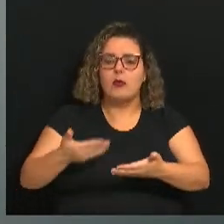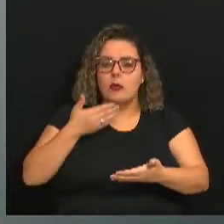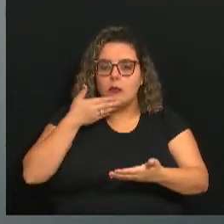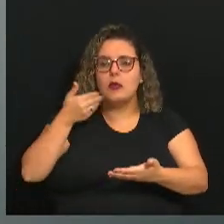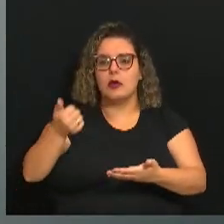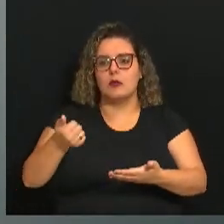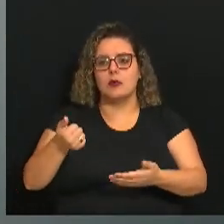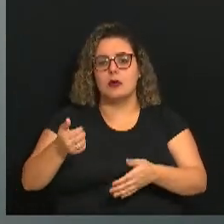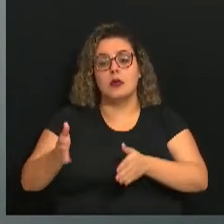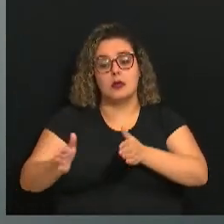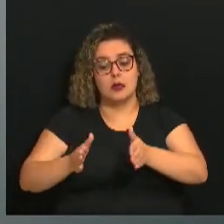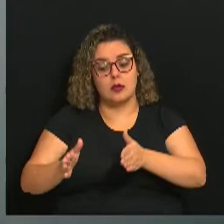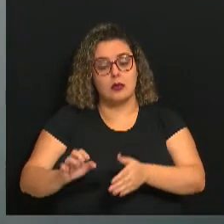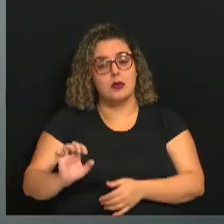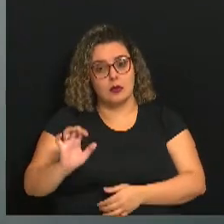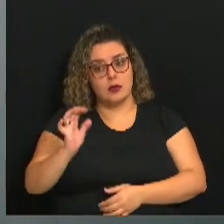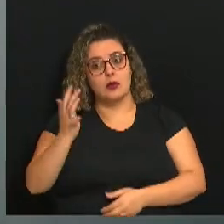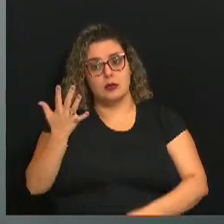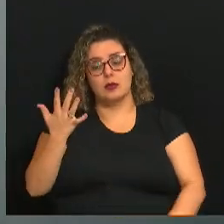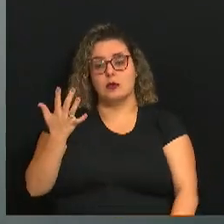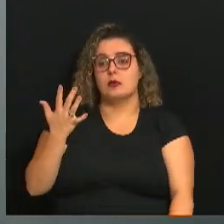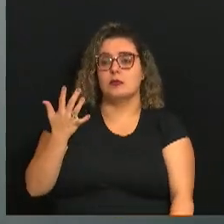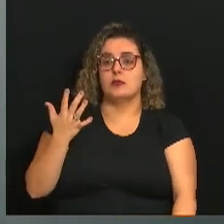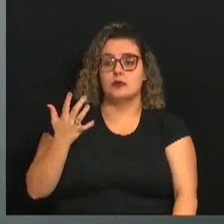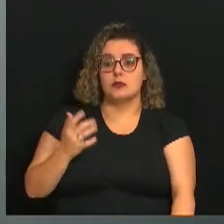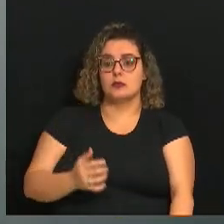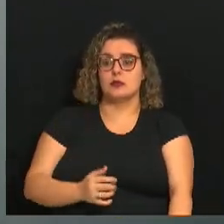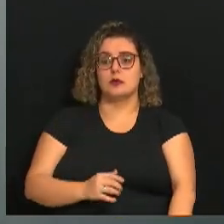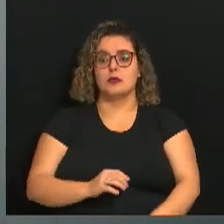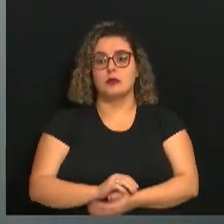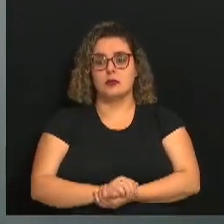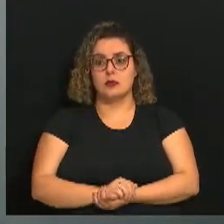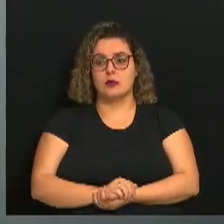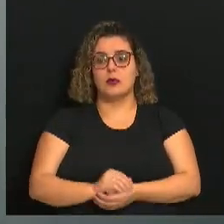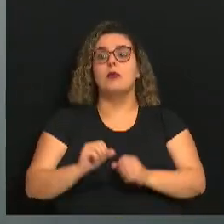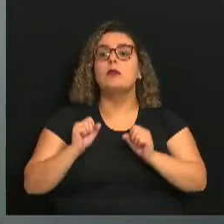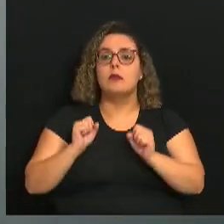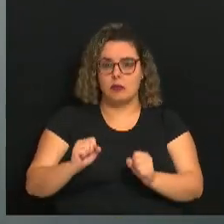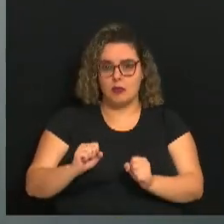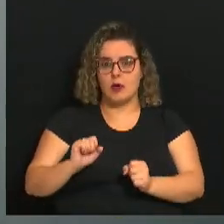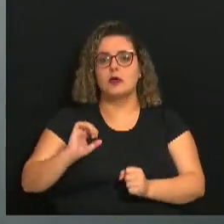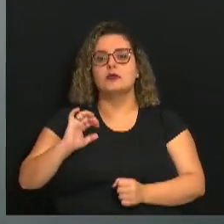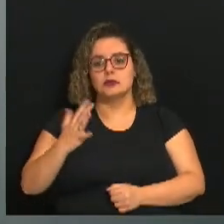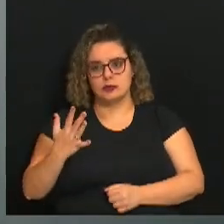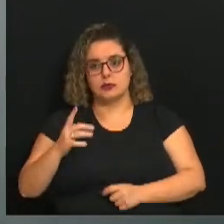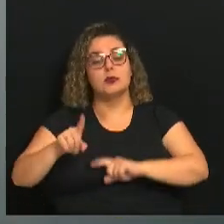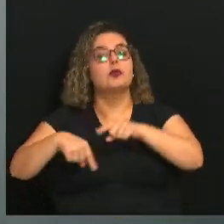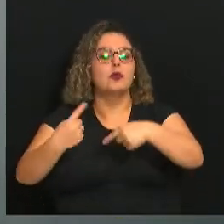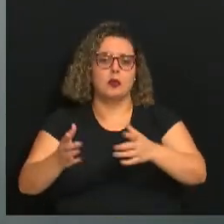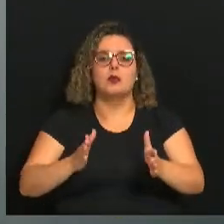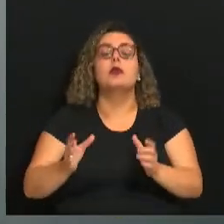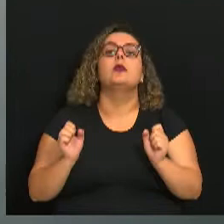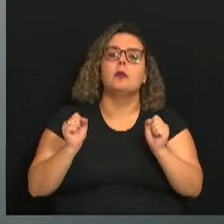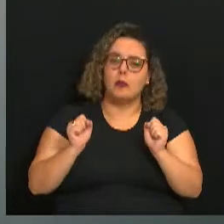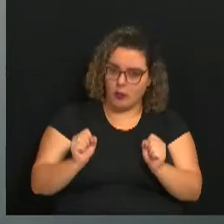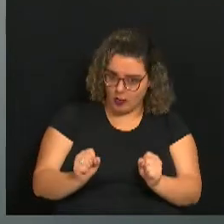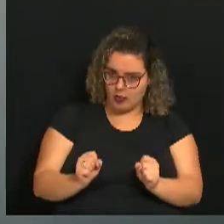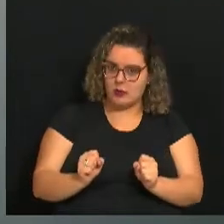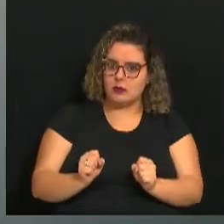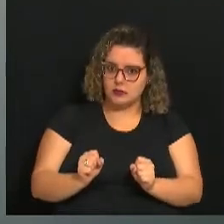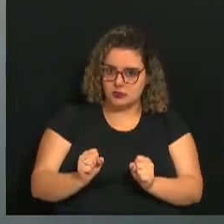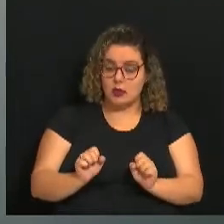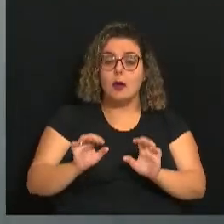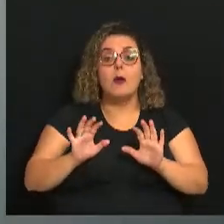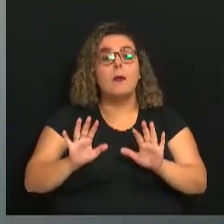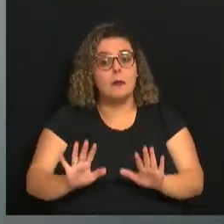aconteceu. E ressalvo, pode acontecer isso em algum outro momento? Pode. Tá? Mas a